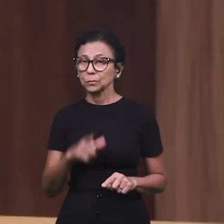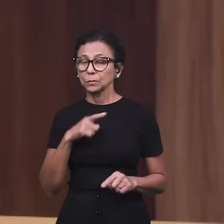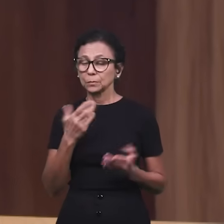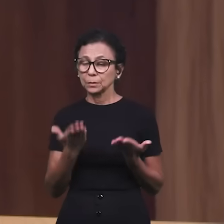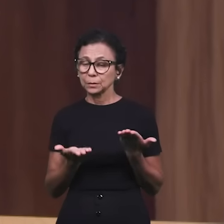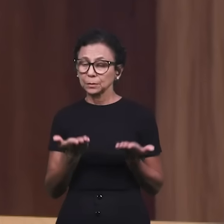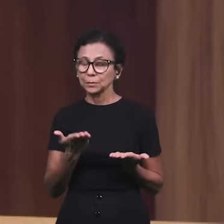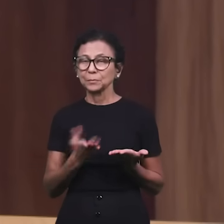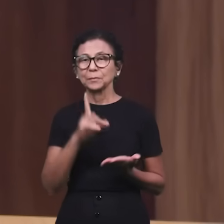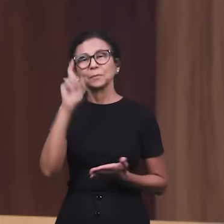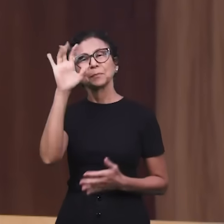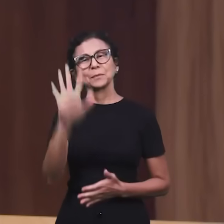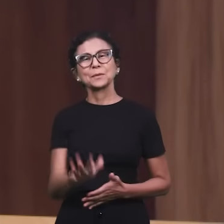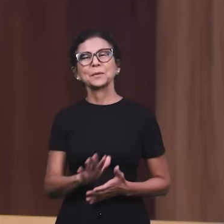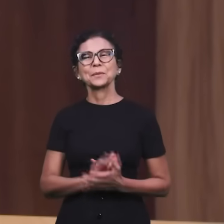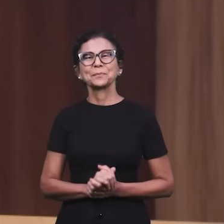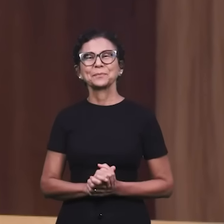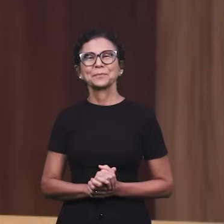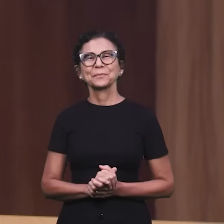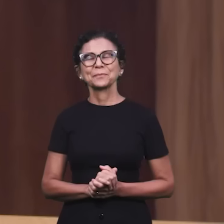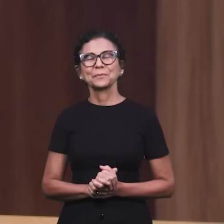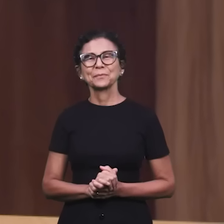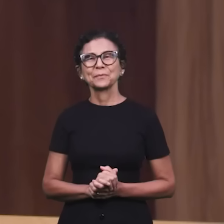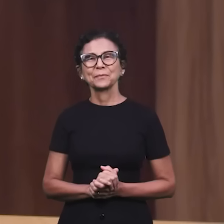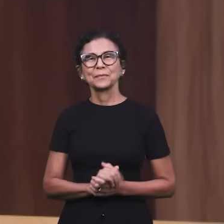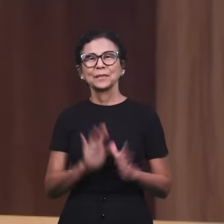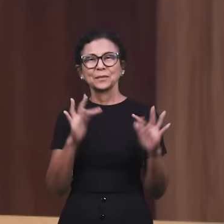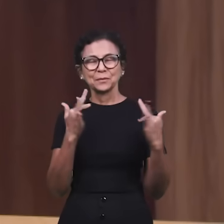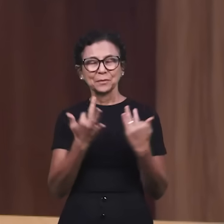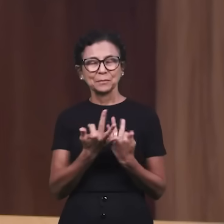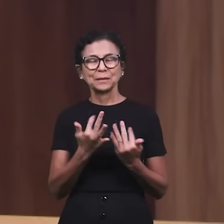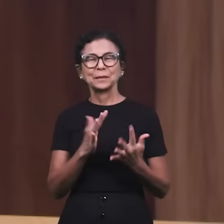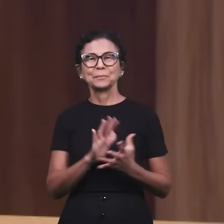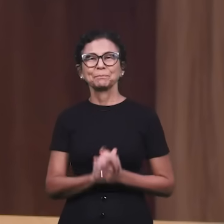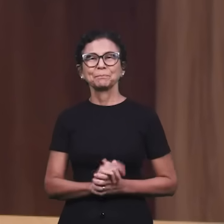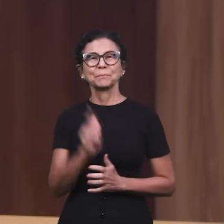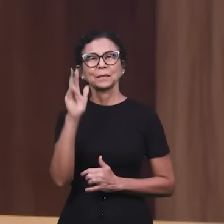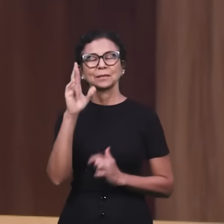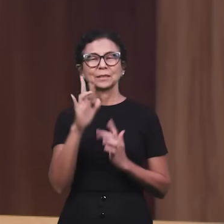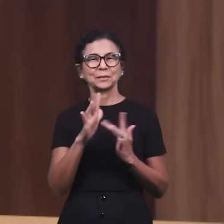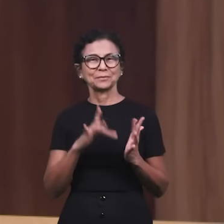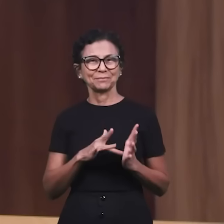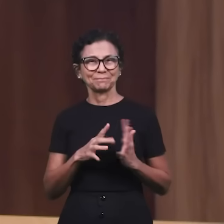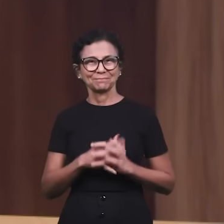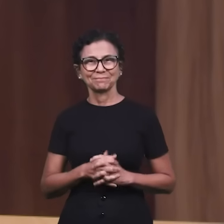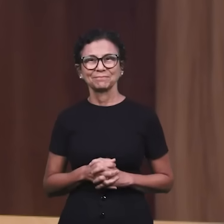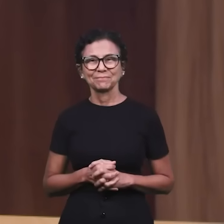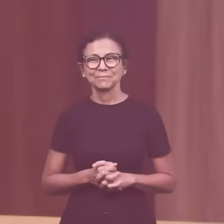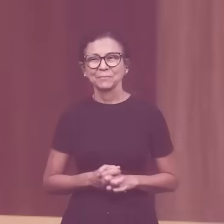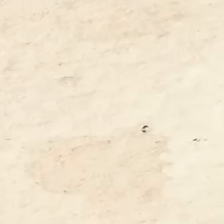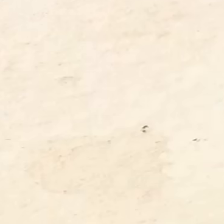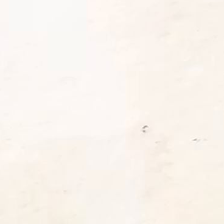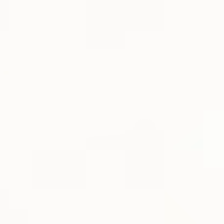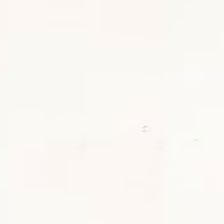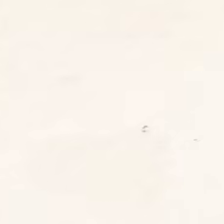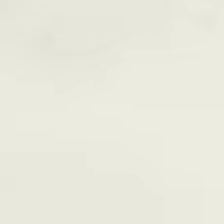com mais equilíbrio. Que Deus te abençoe, que Deus abençoe a sua família e a paz do Senhor.